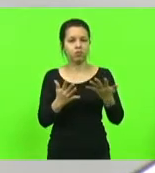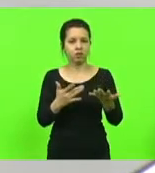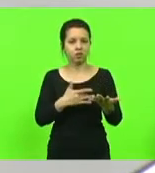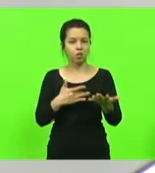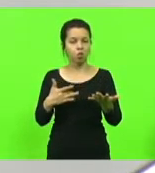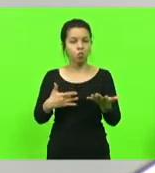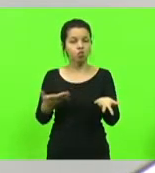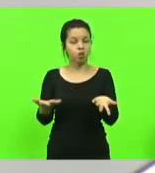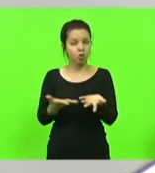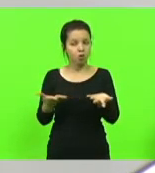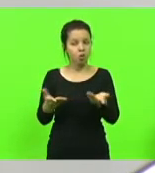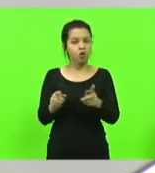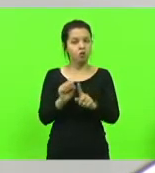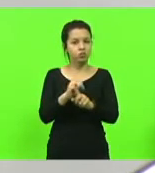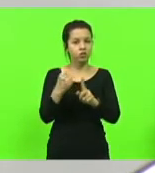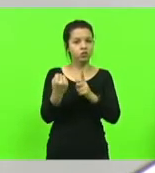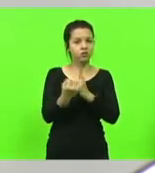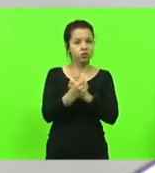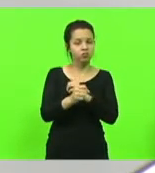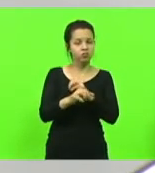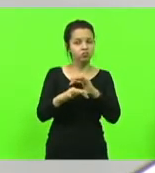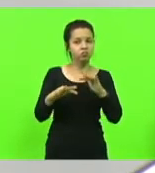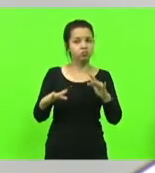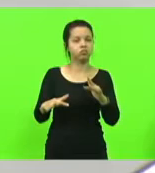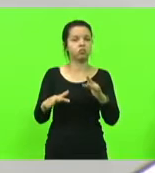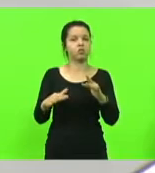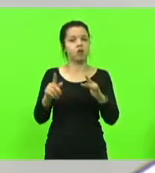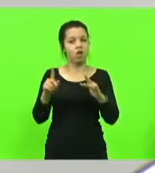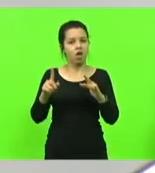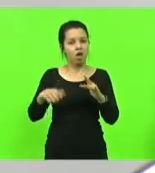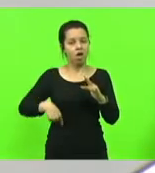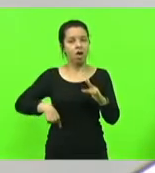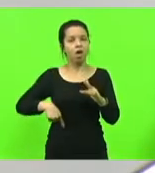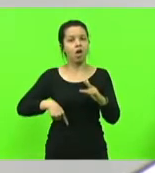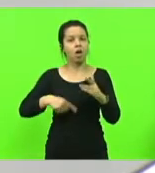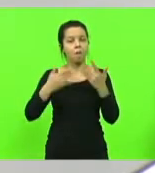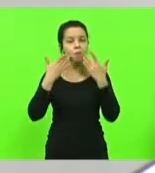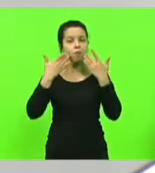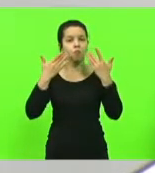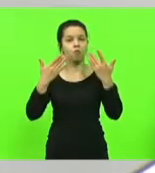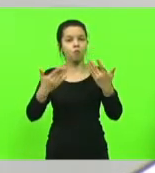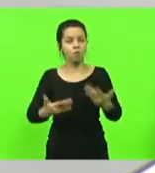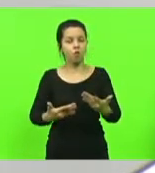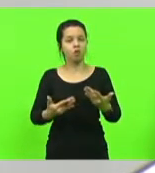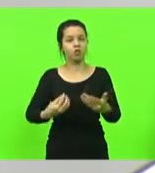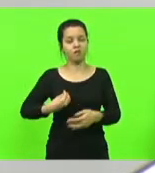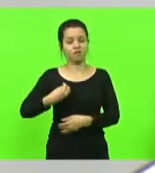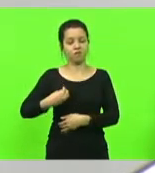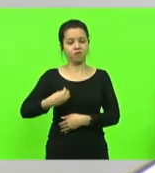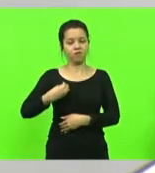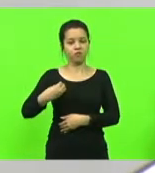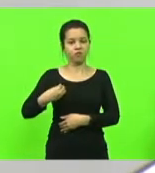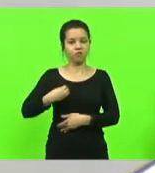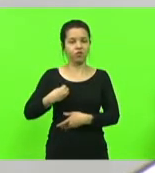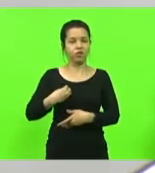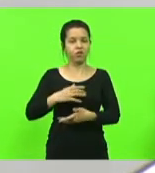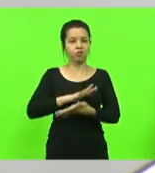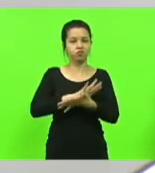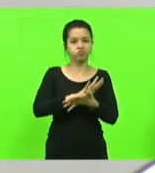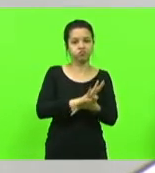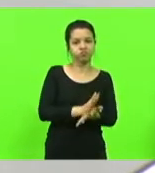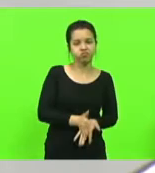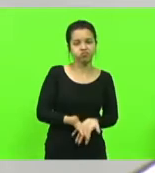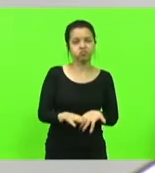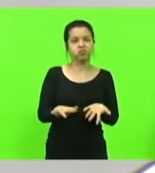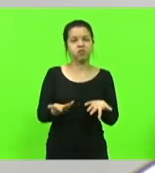ato radical que expressa a impossibilidade de manutenção de uma vida de exclusão, seja do afeto da